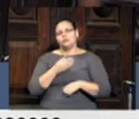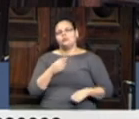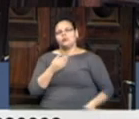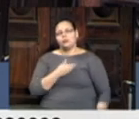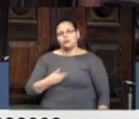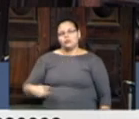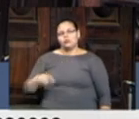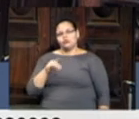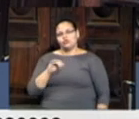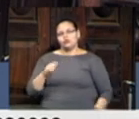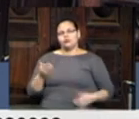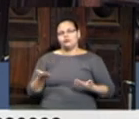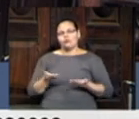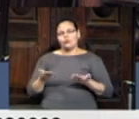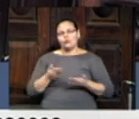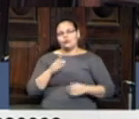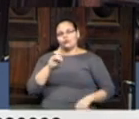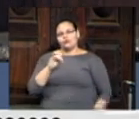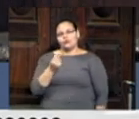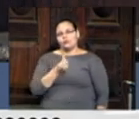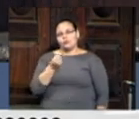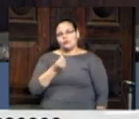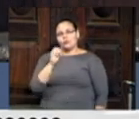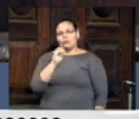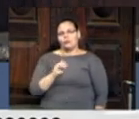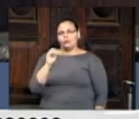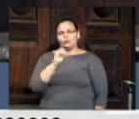do dia de hoje, 6 de outubro.